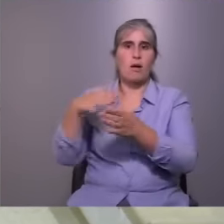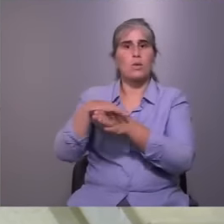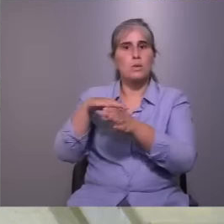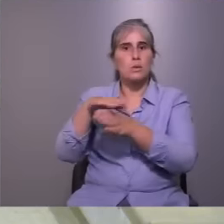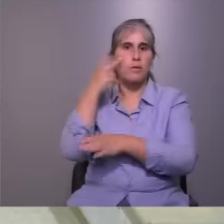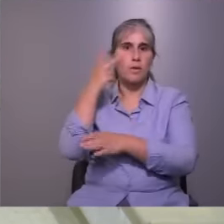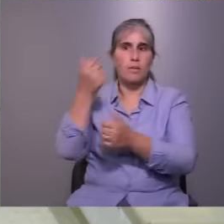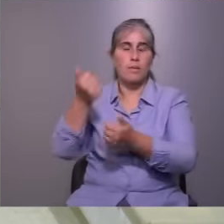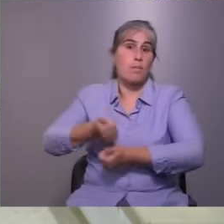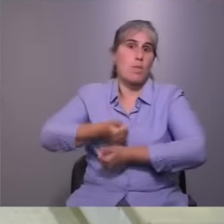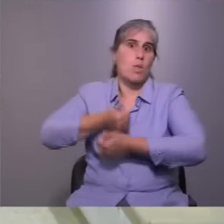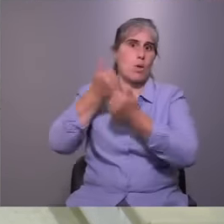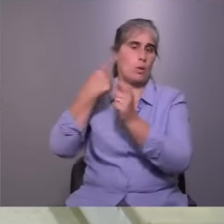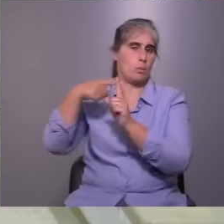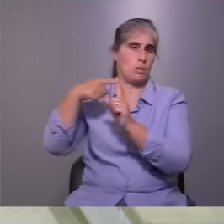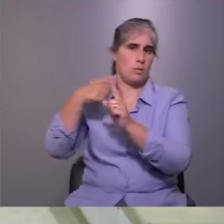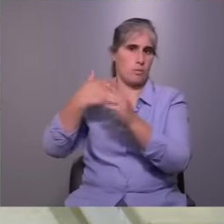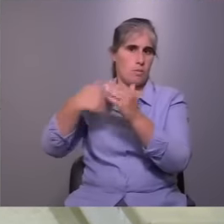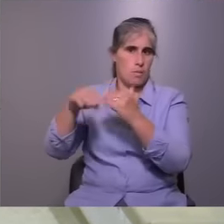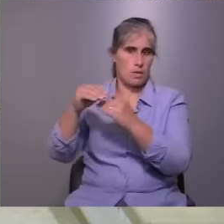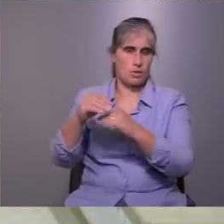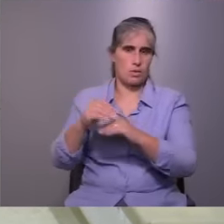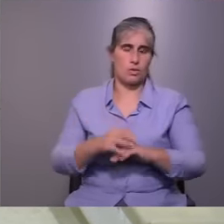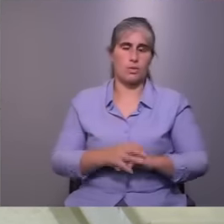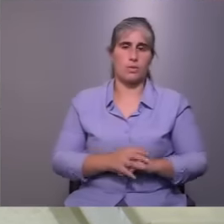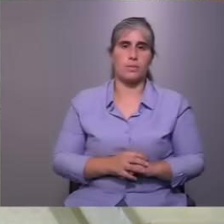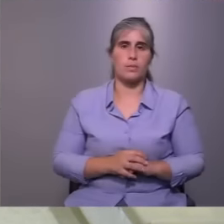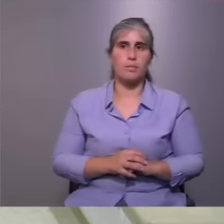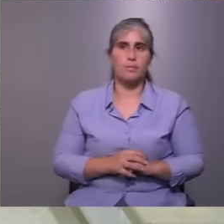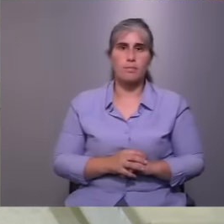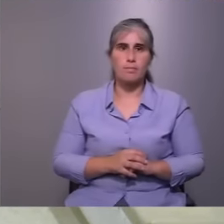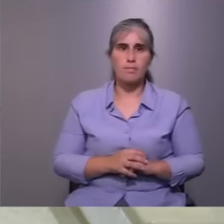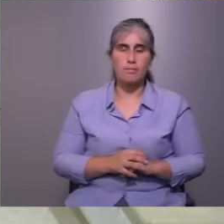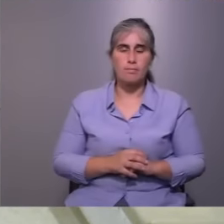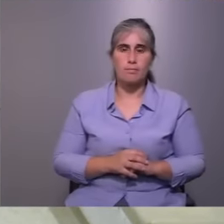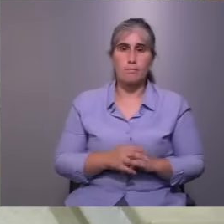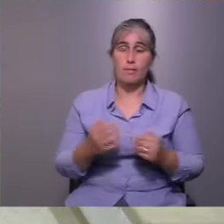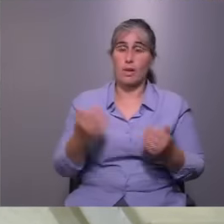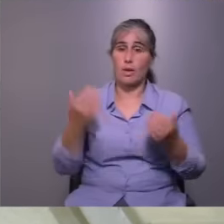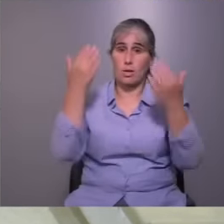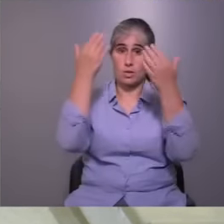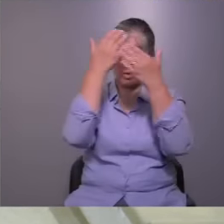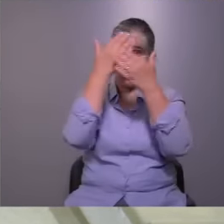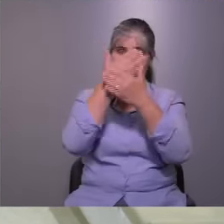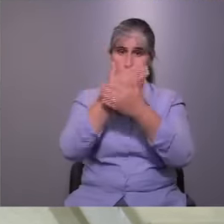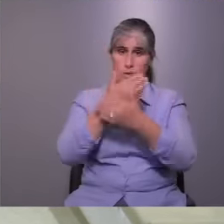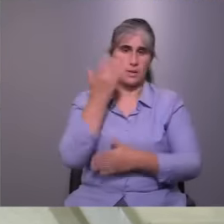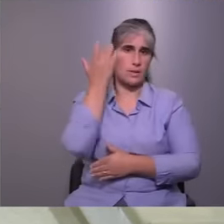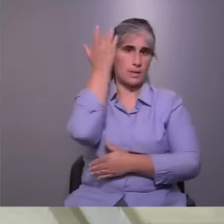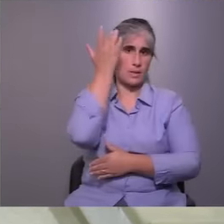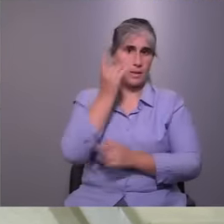países para aqui também encontrarem condições de vida favoráveis.